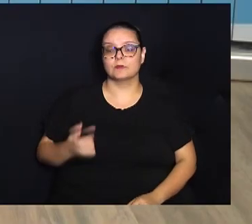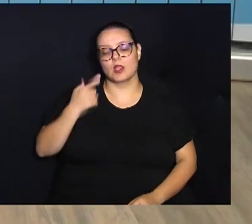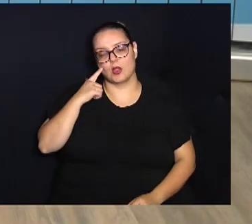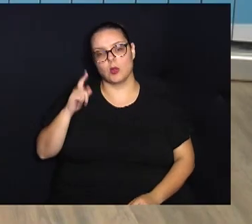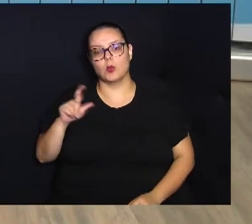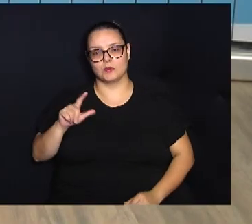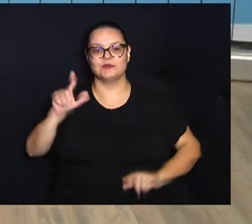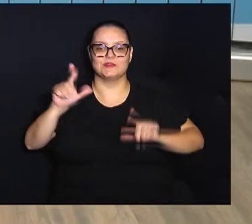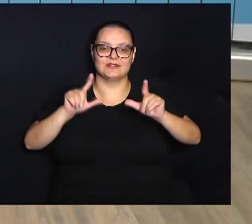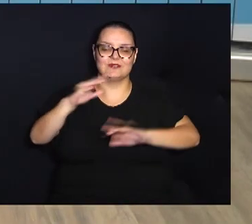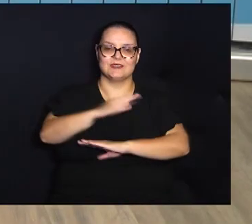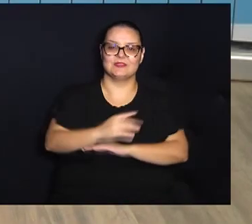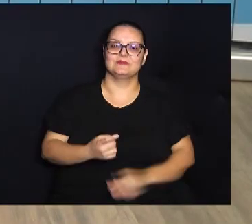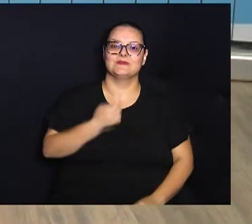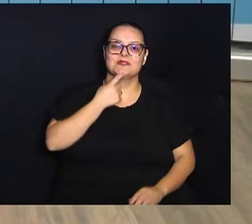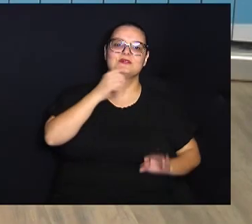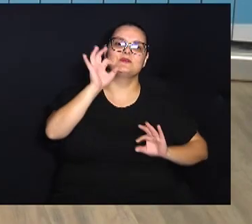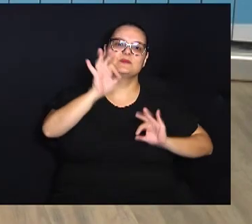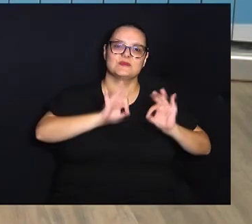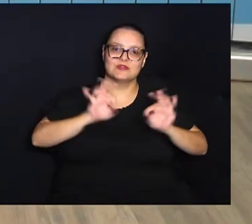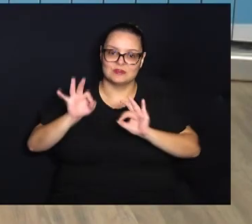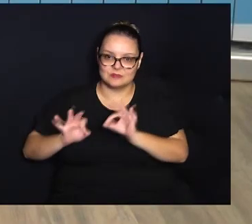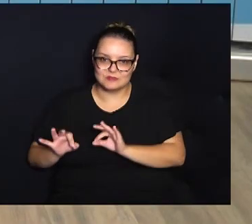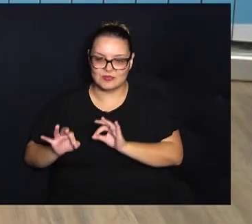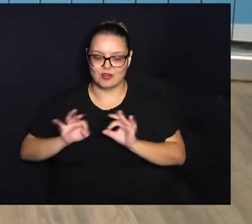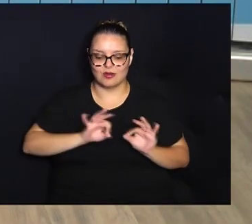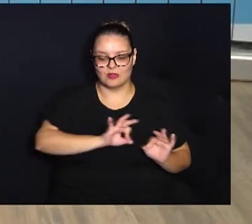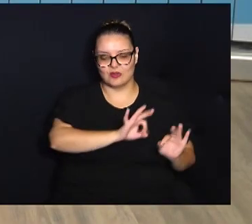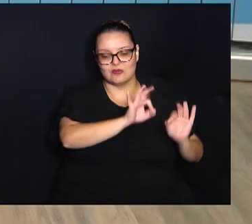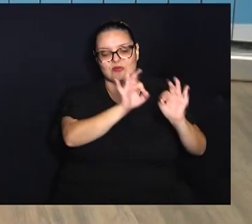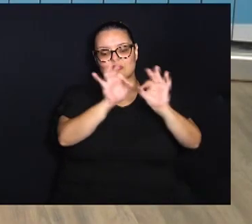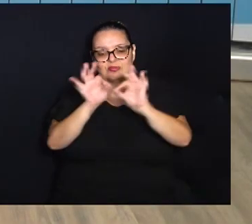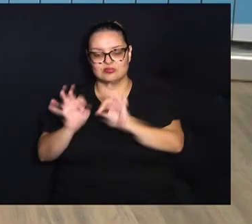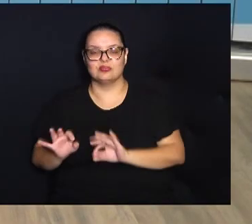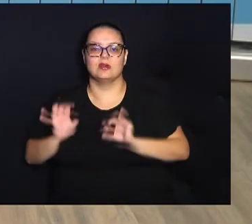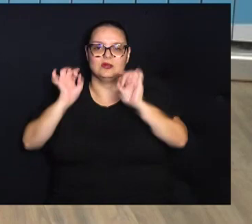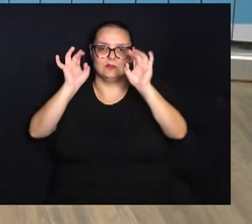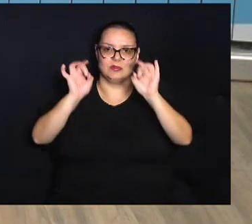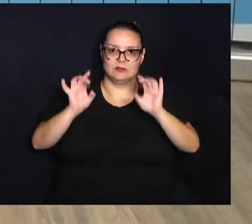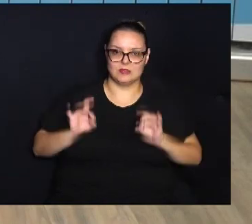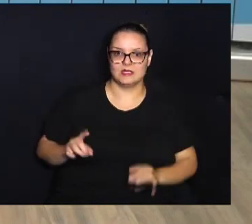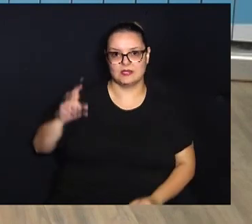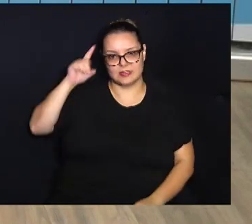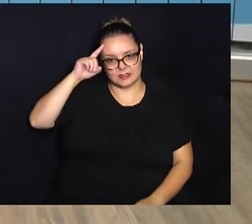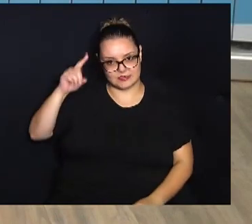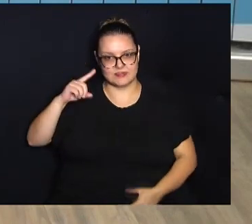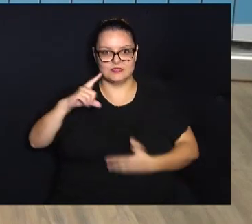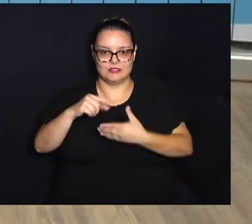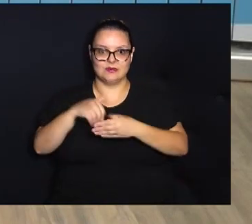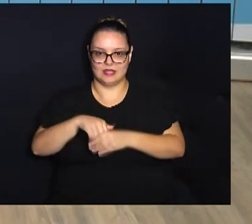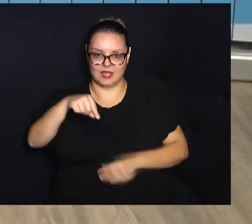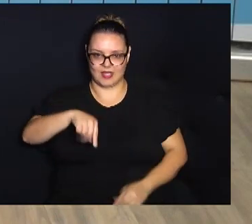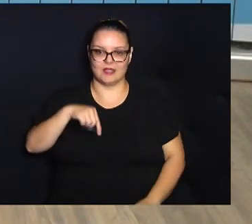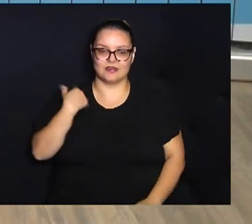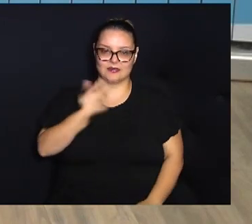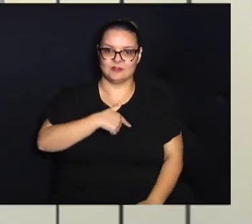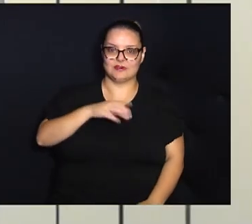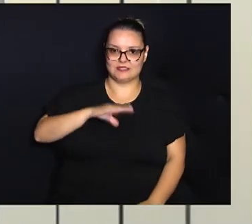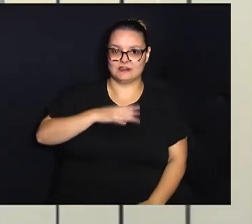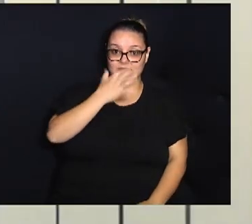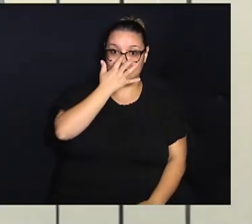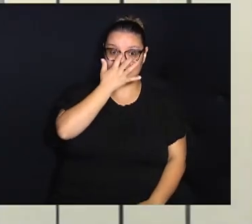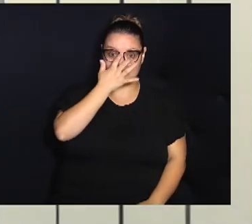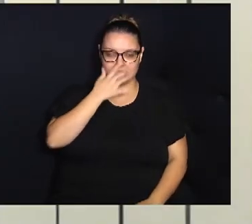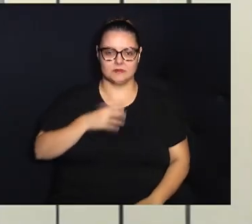TV Câmara Campinas prepara aí uma cobertura especial desse dia das eleições aqui em nossa cidade.